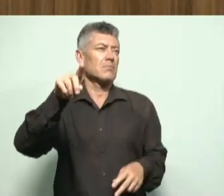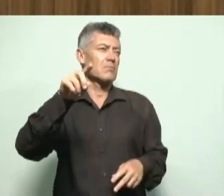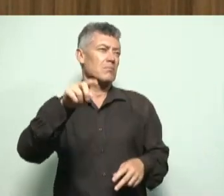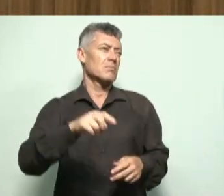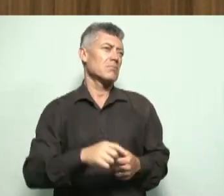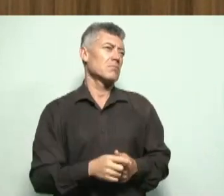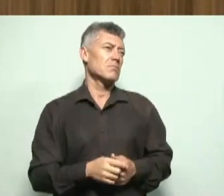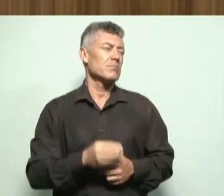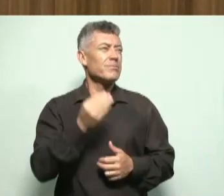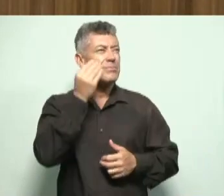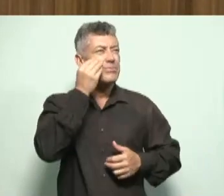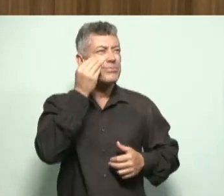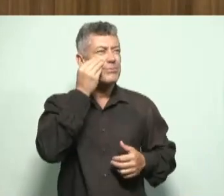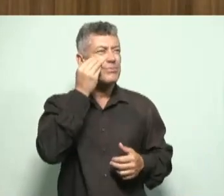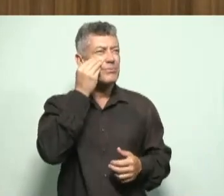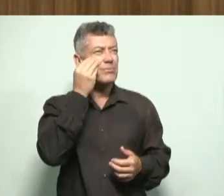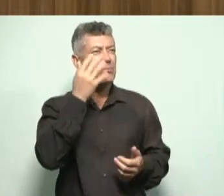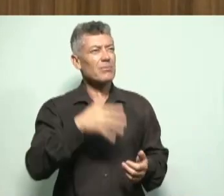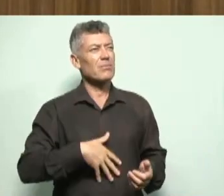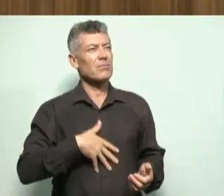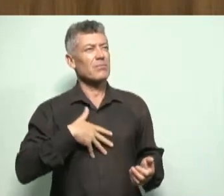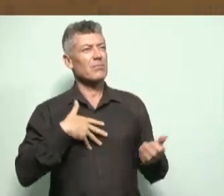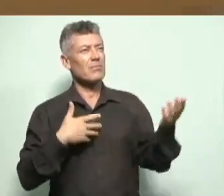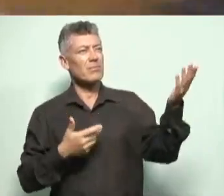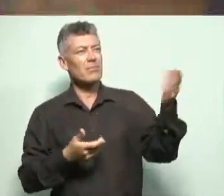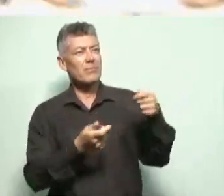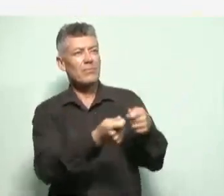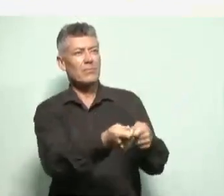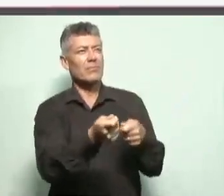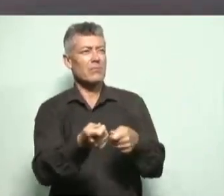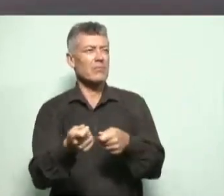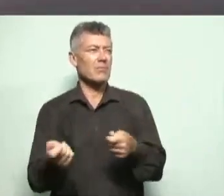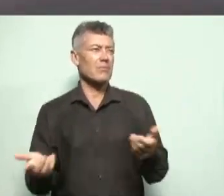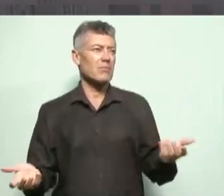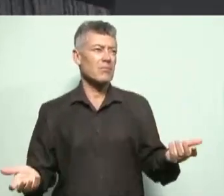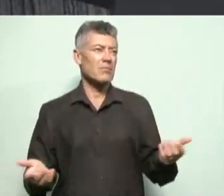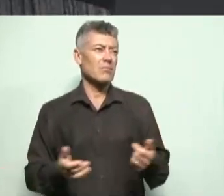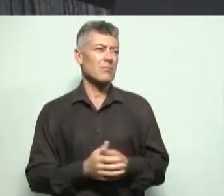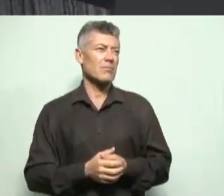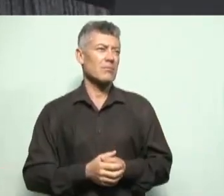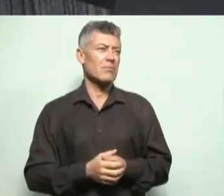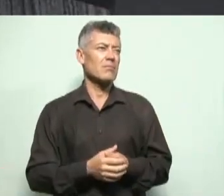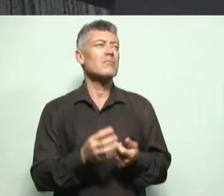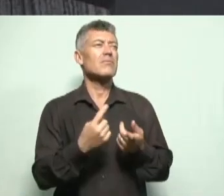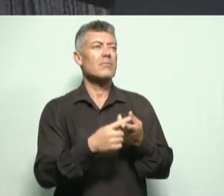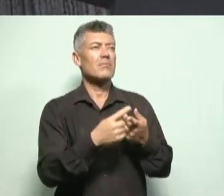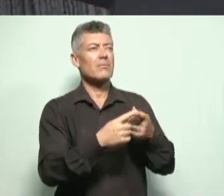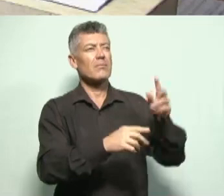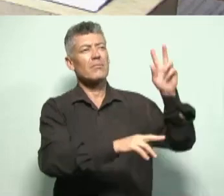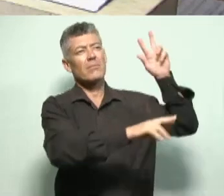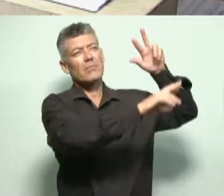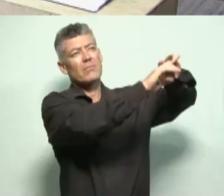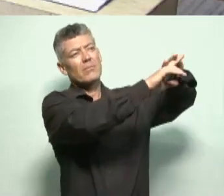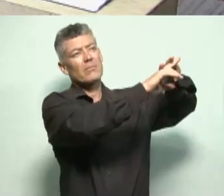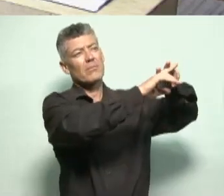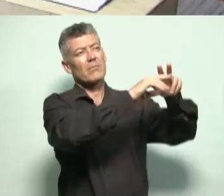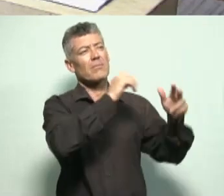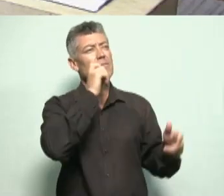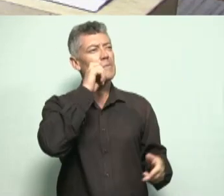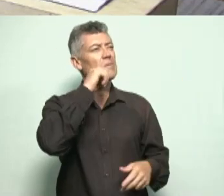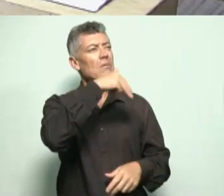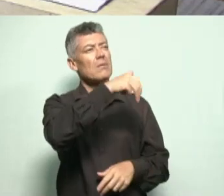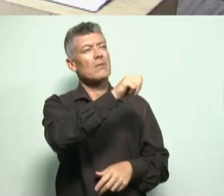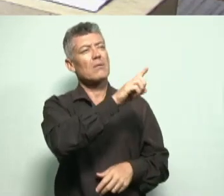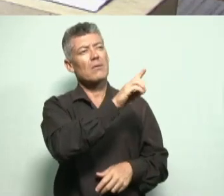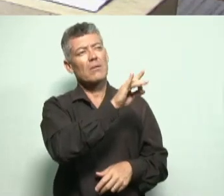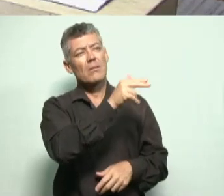por atentado ao pudor. E por que Madonna não saiu presa de cima do palco? Por que que